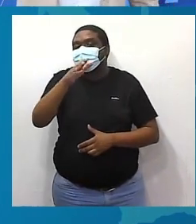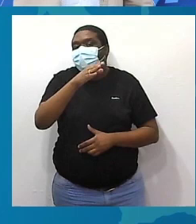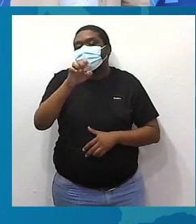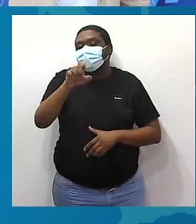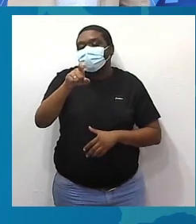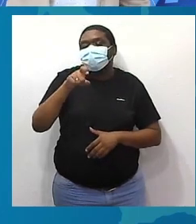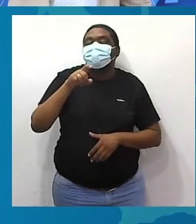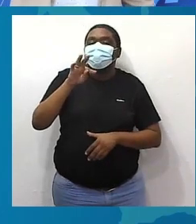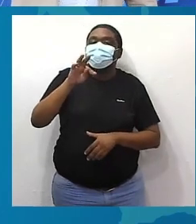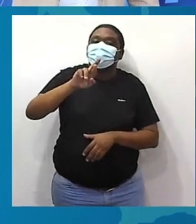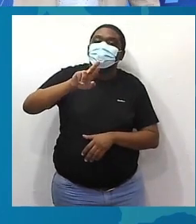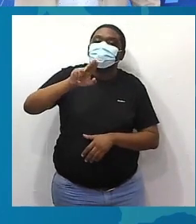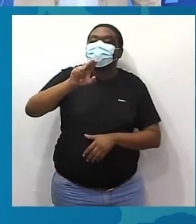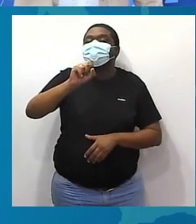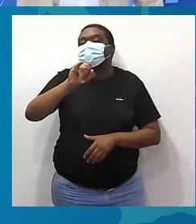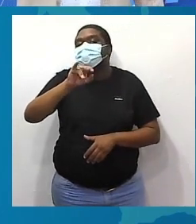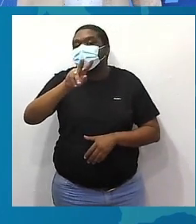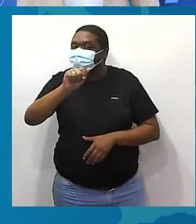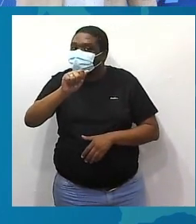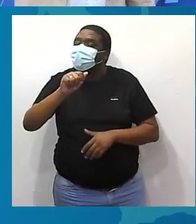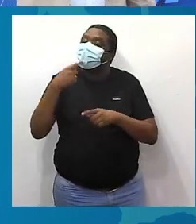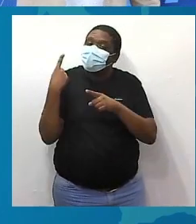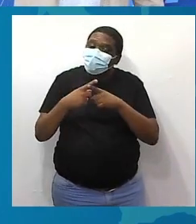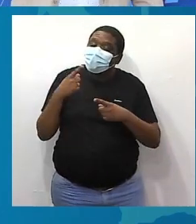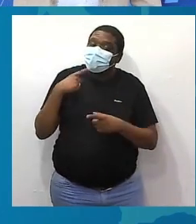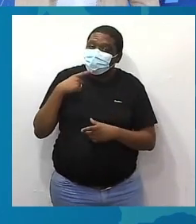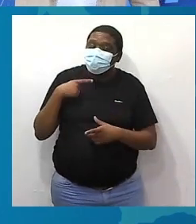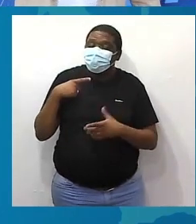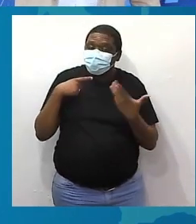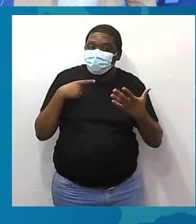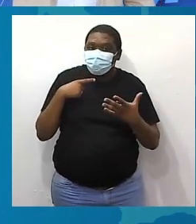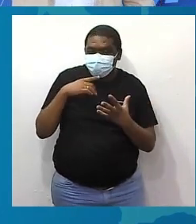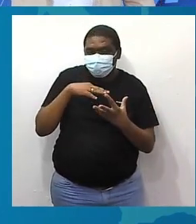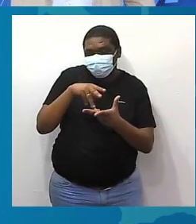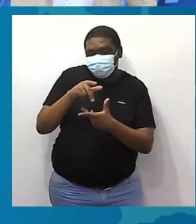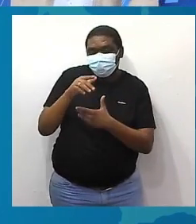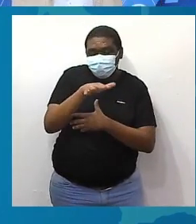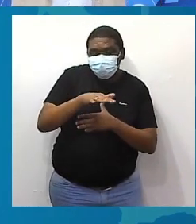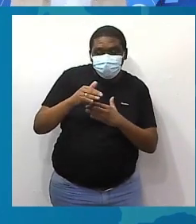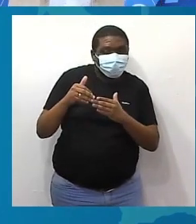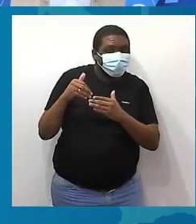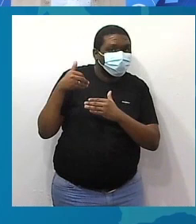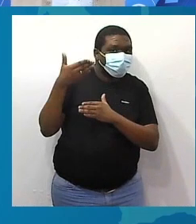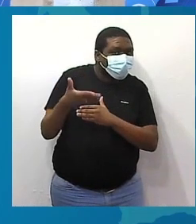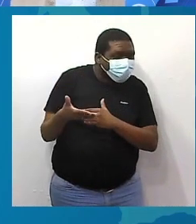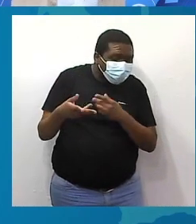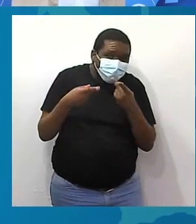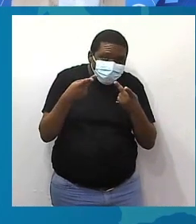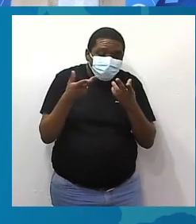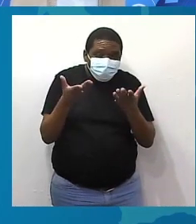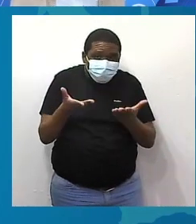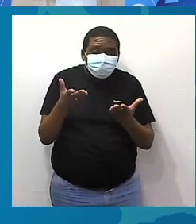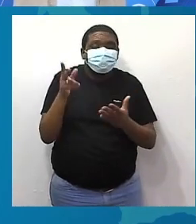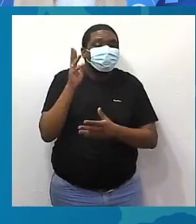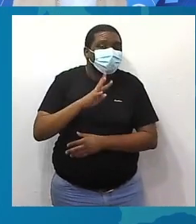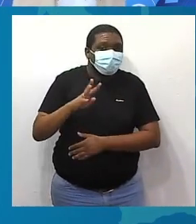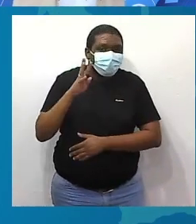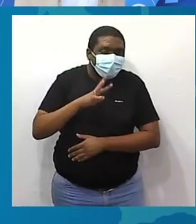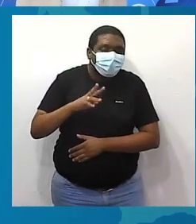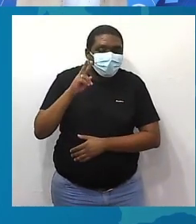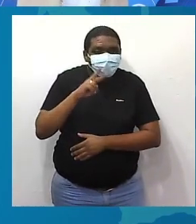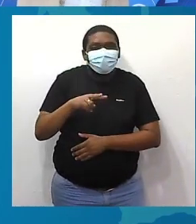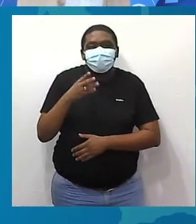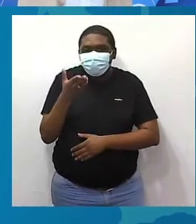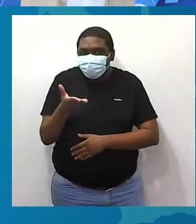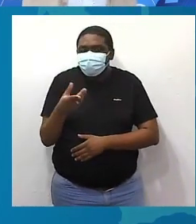pois foram formadas na parte externa do planeta. Vê só que legal. Quando se fala de rochas magmáticas, a gente